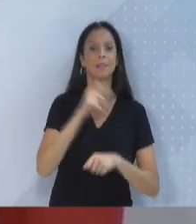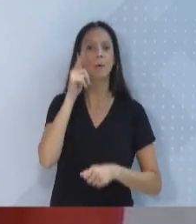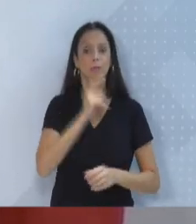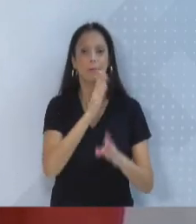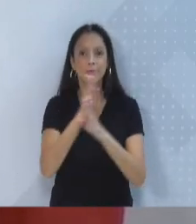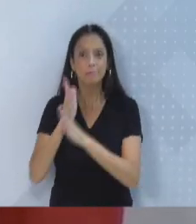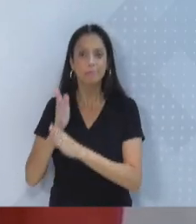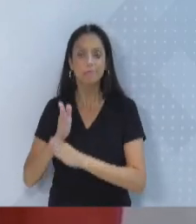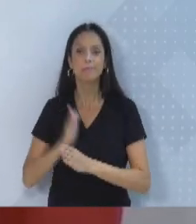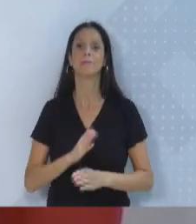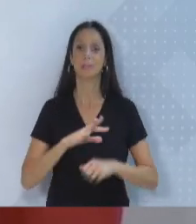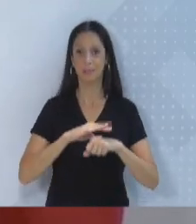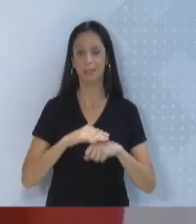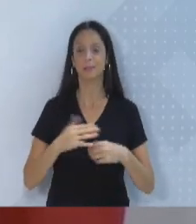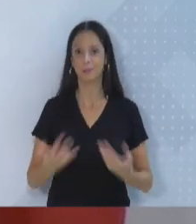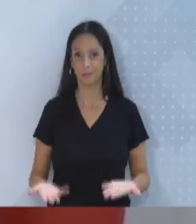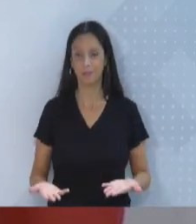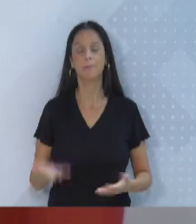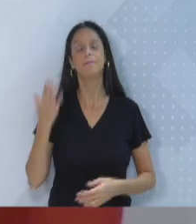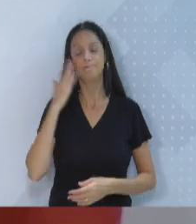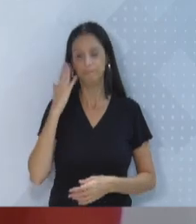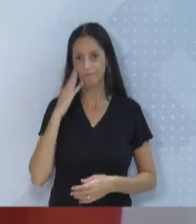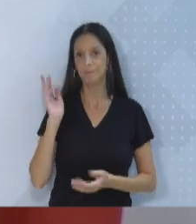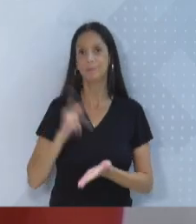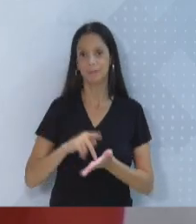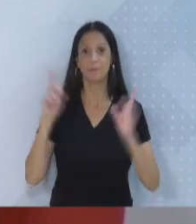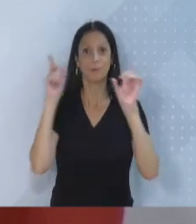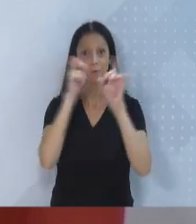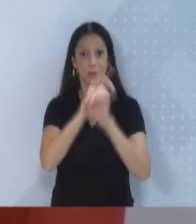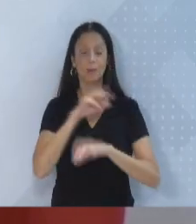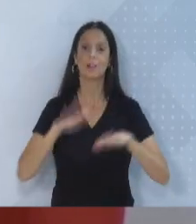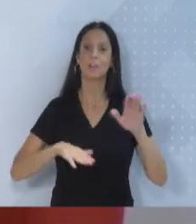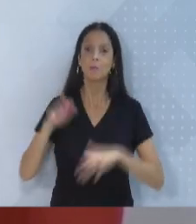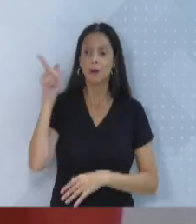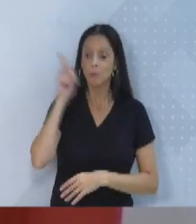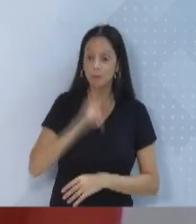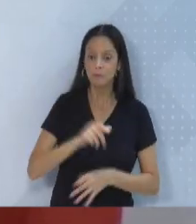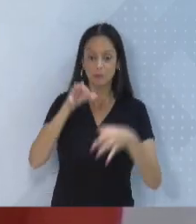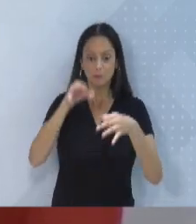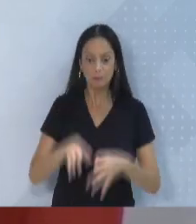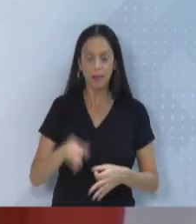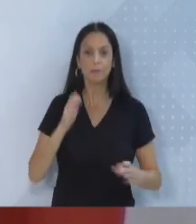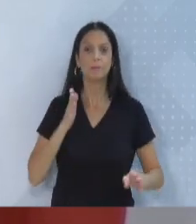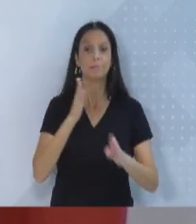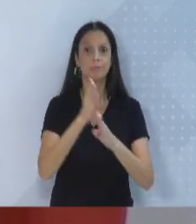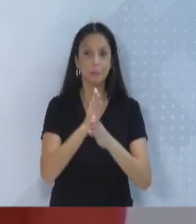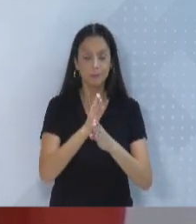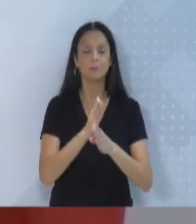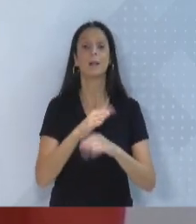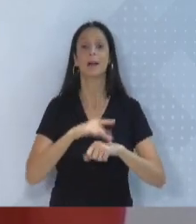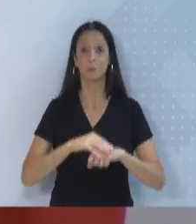que tenhamos, uma dificuldade de diagnósticos por falta de profissionais.